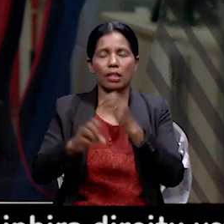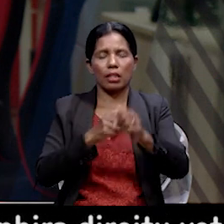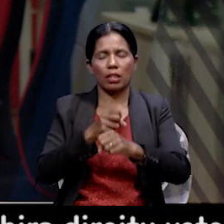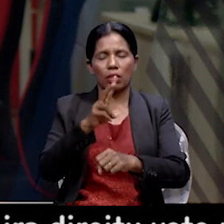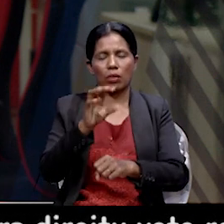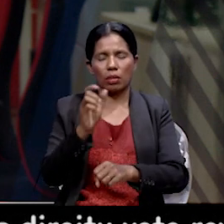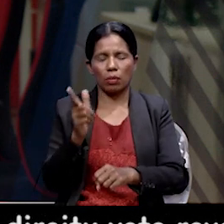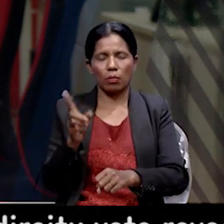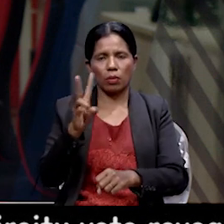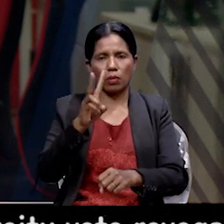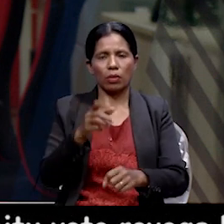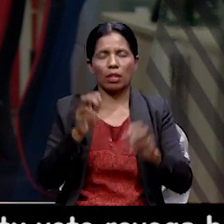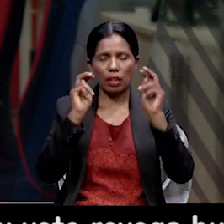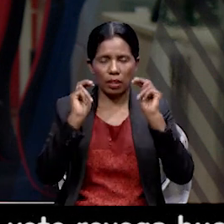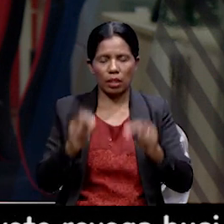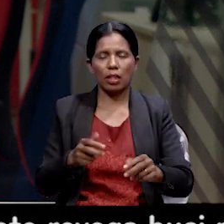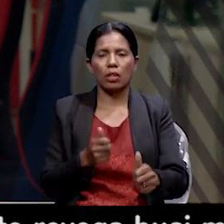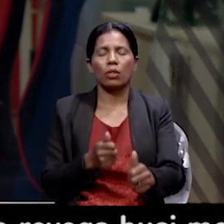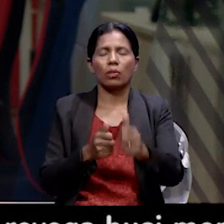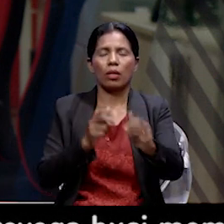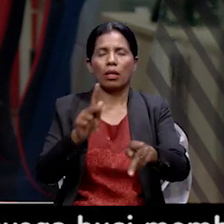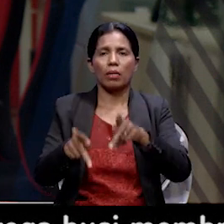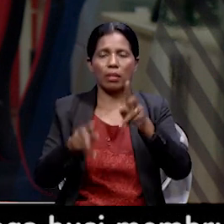que basear na necessidade do povo.